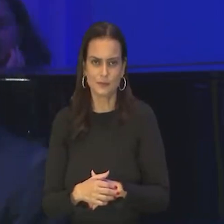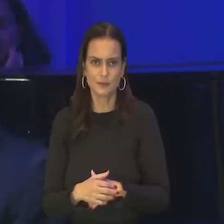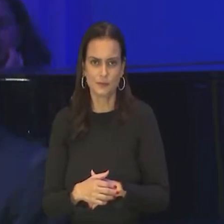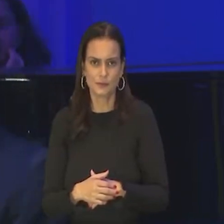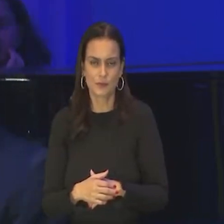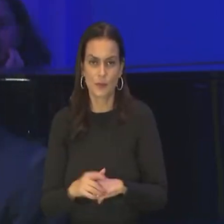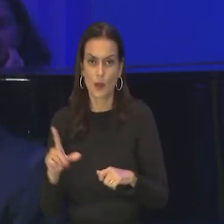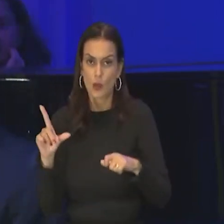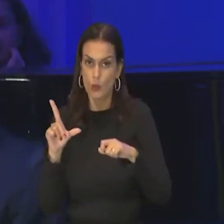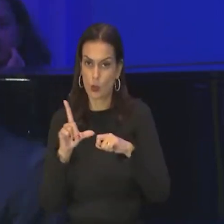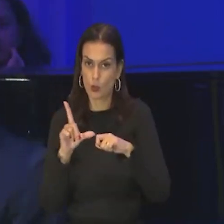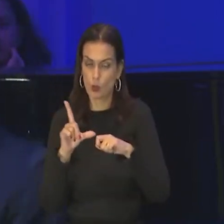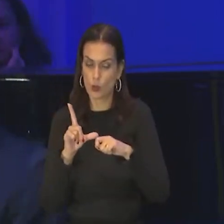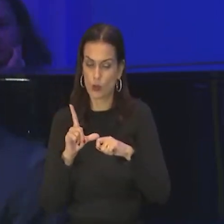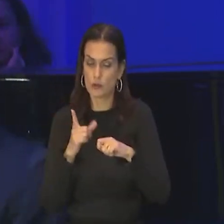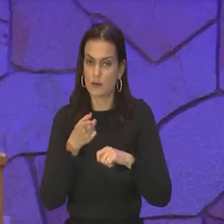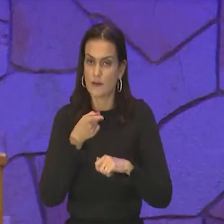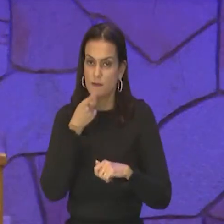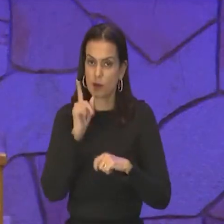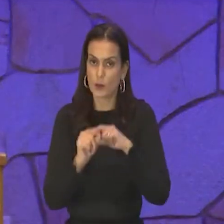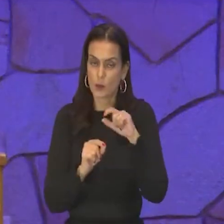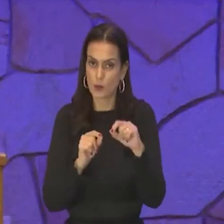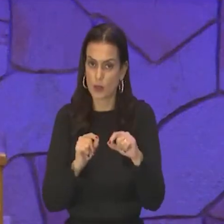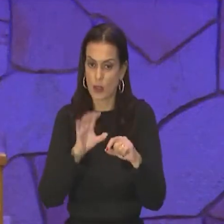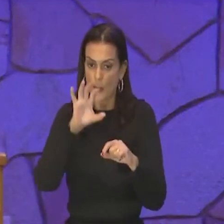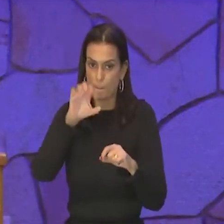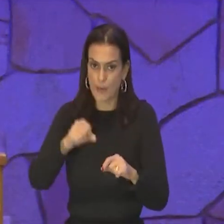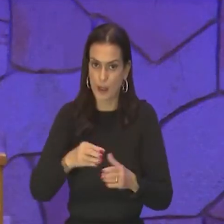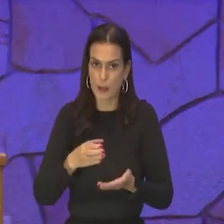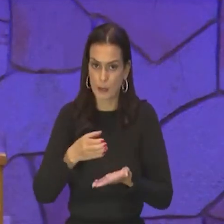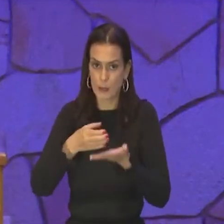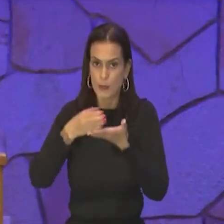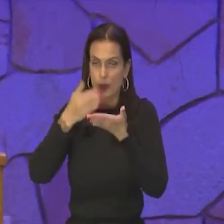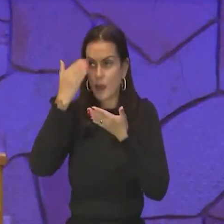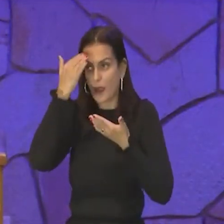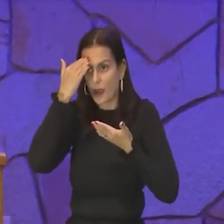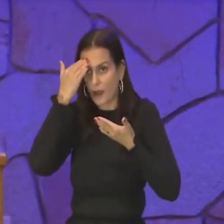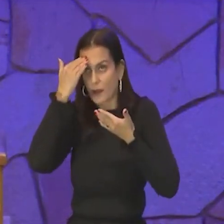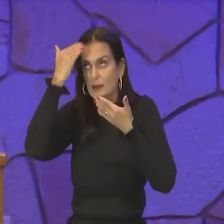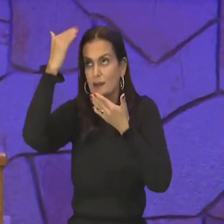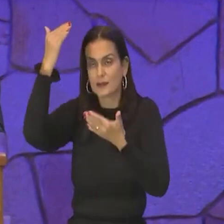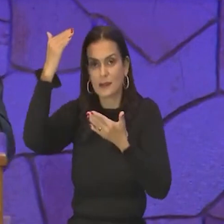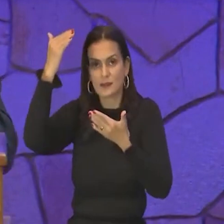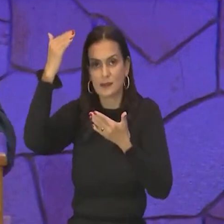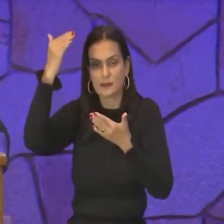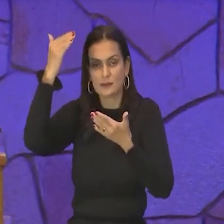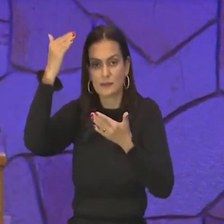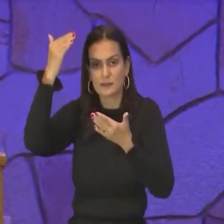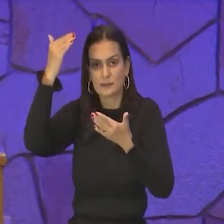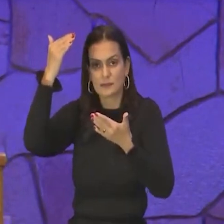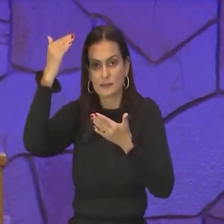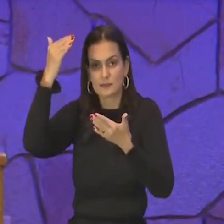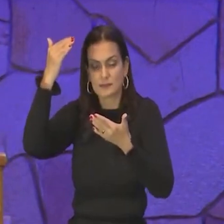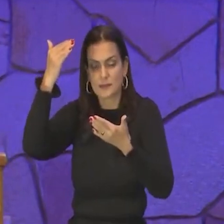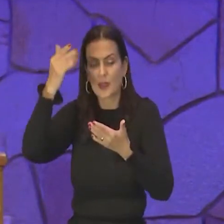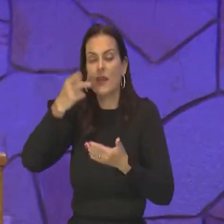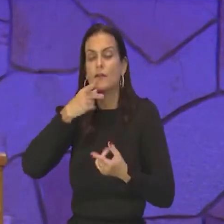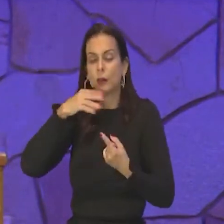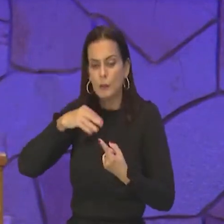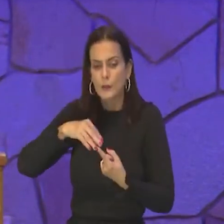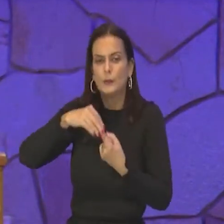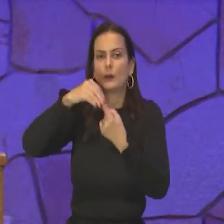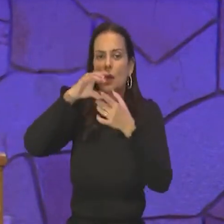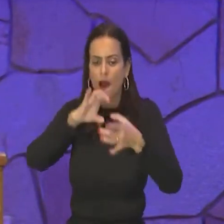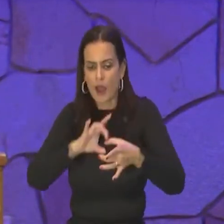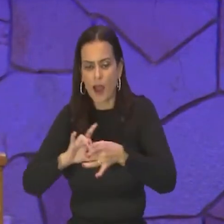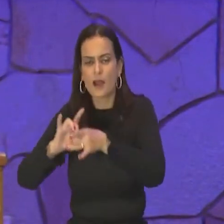Quando Lucas então fala que ele toma um cálice e dá graças, ele está ressaltando esta aliança